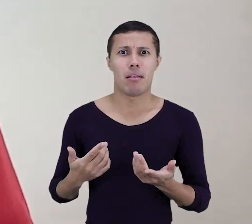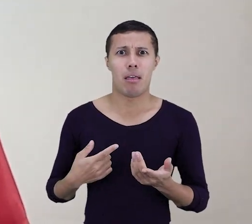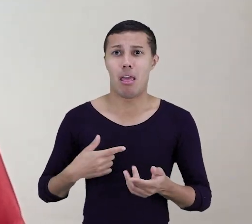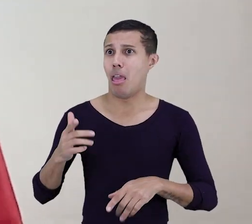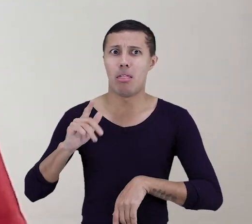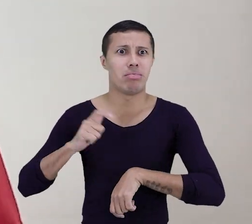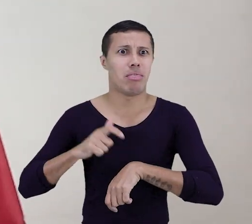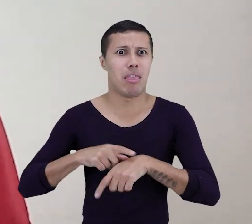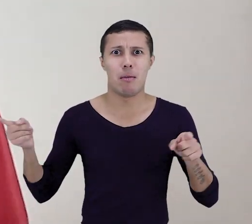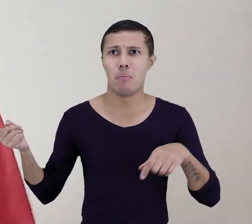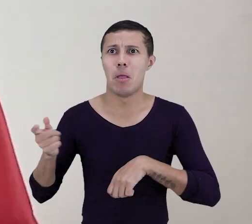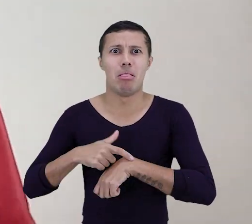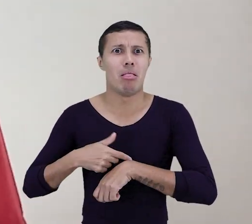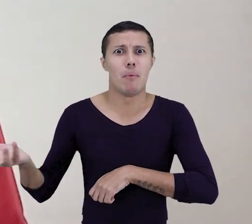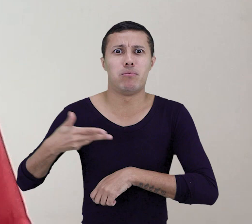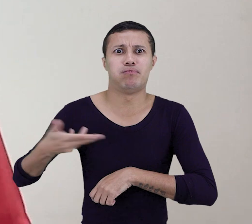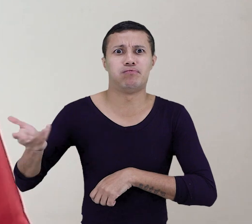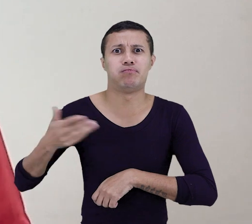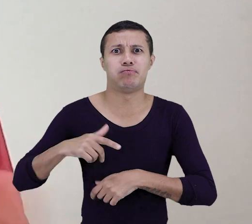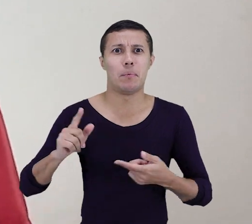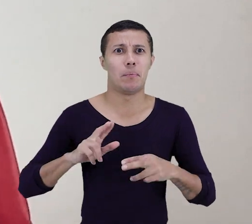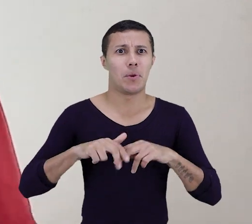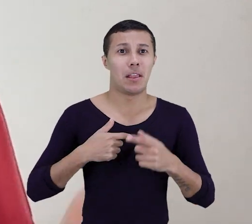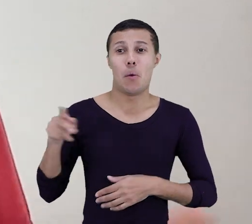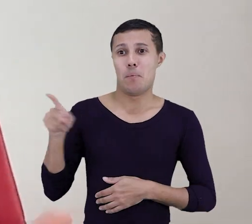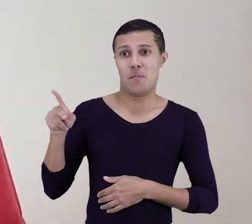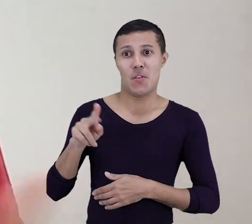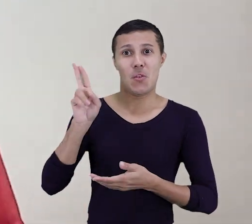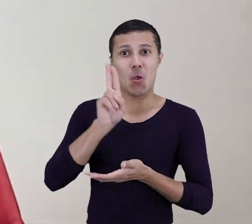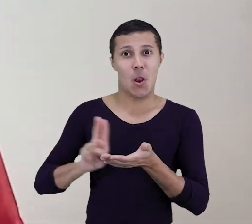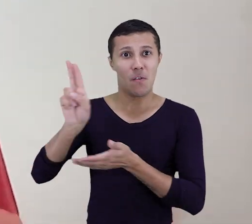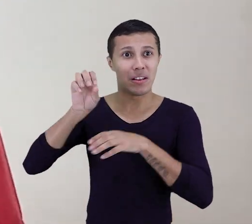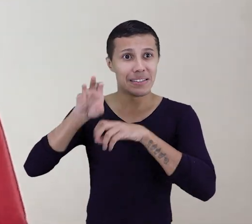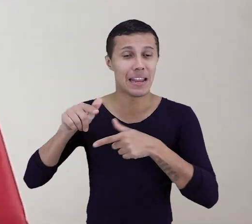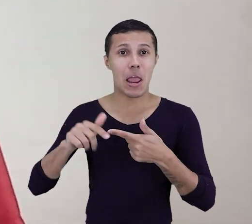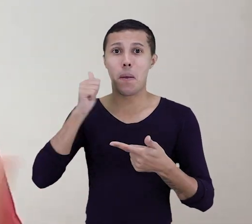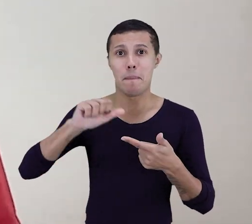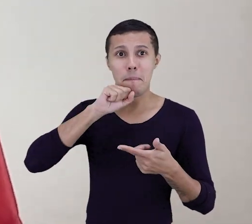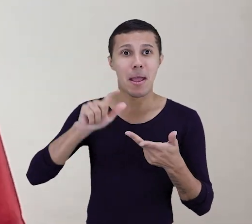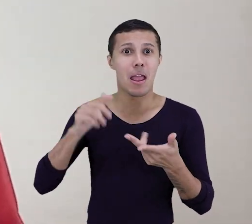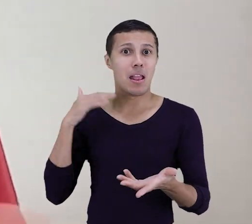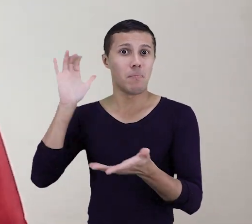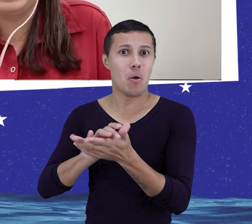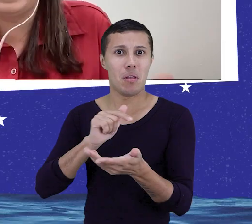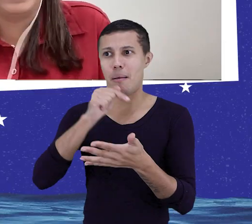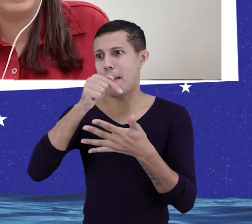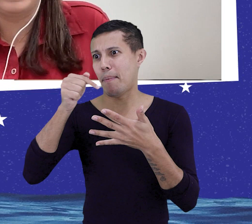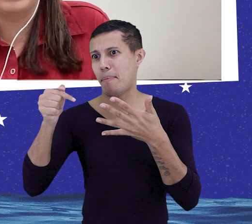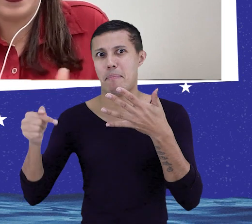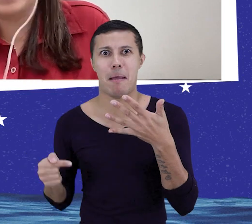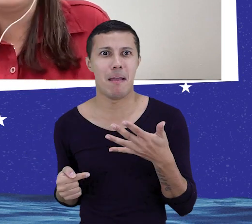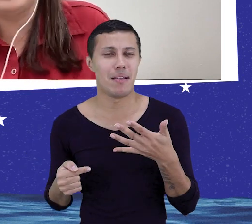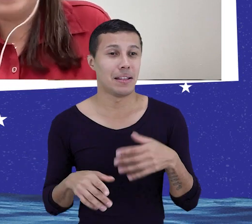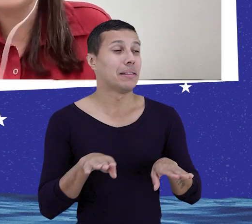correria, né? Então, além disso, eu sou professora de universidade, sou mãe, tenho 2 crianças lindas e maravilhosas, sou esposa, então assim...